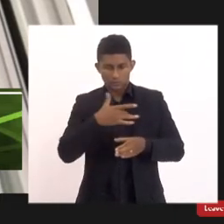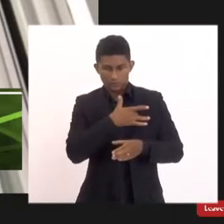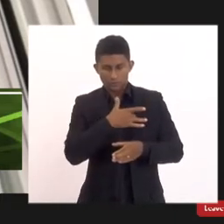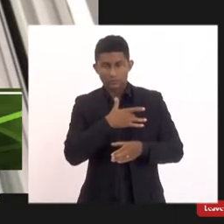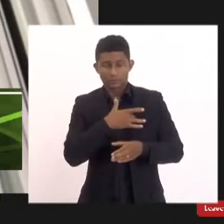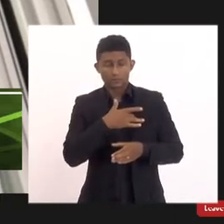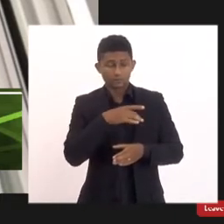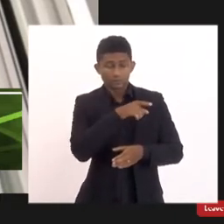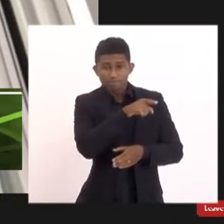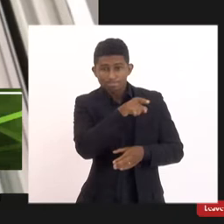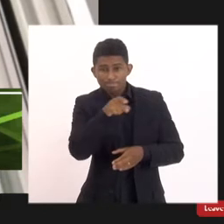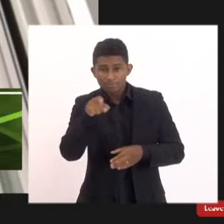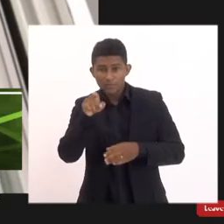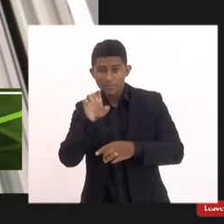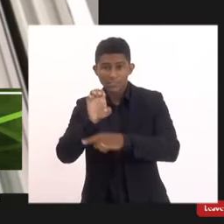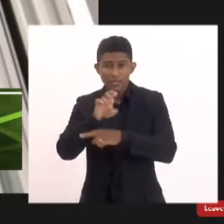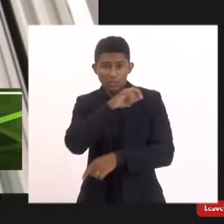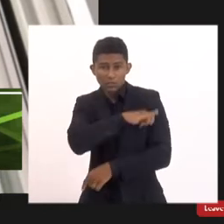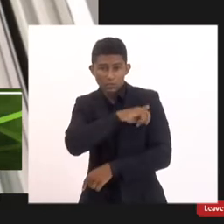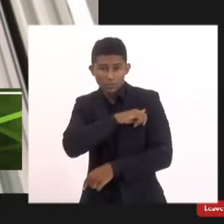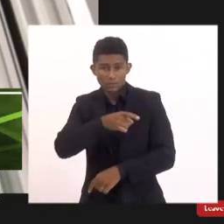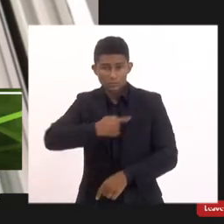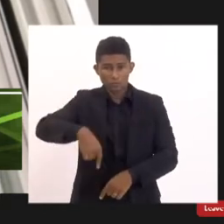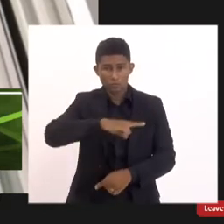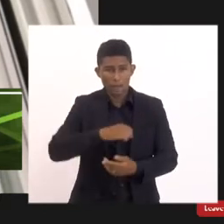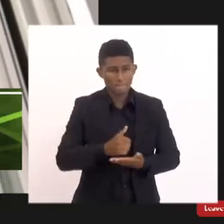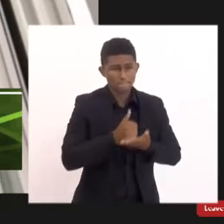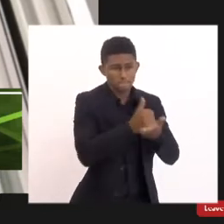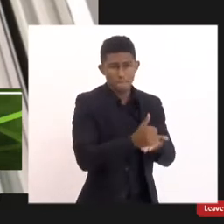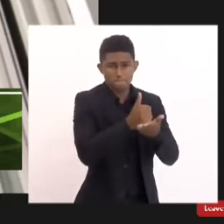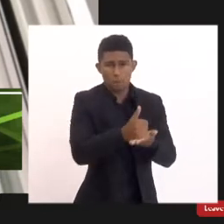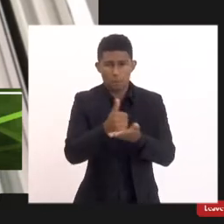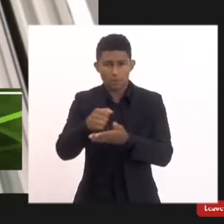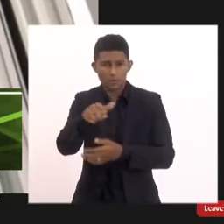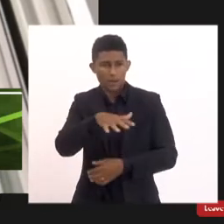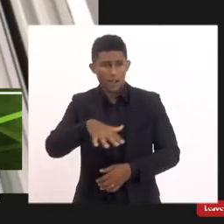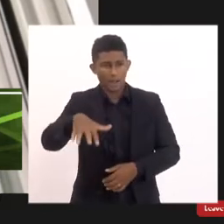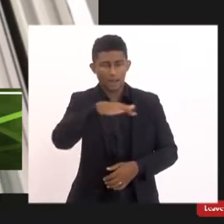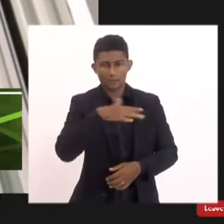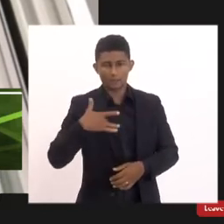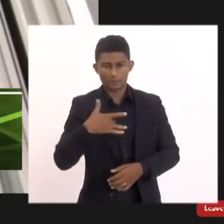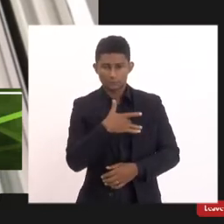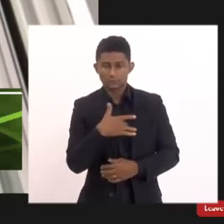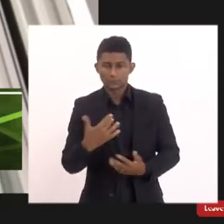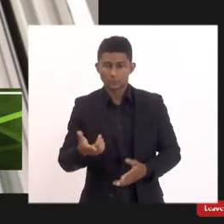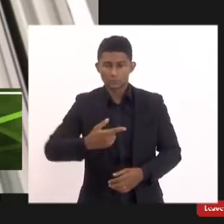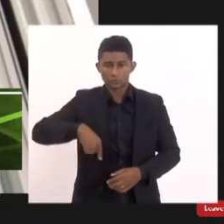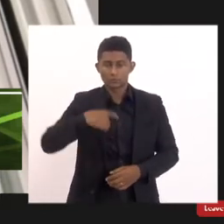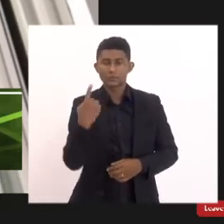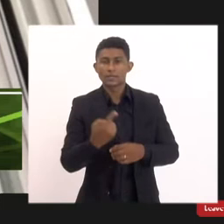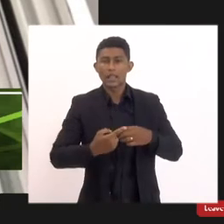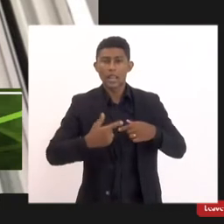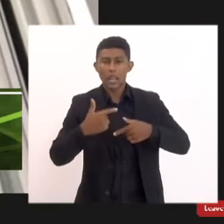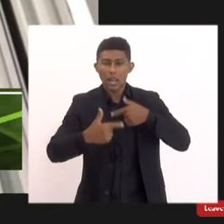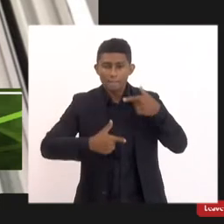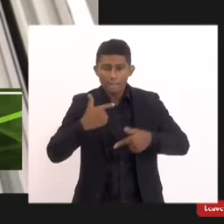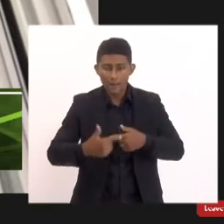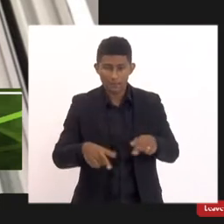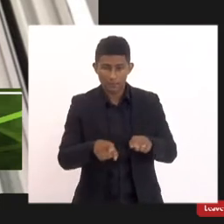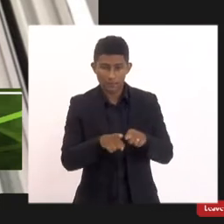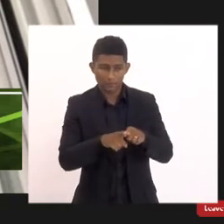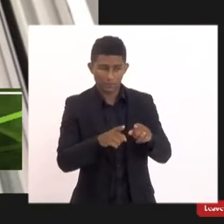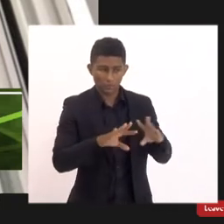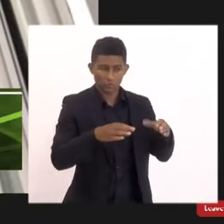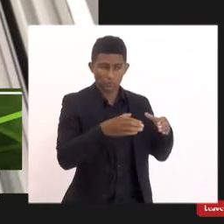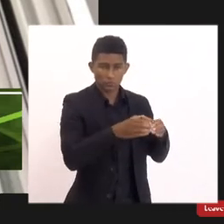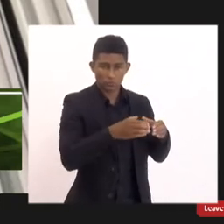do Estado, né, do MPRJ, e a gente tem trabalhado em conjunto com o CAL Educação e com o CAL